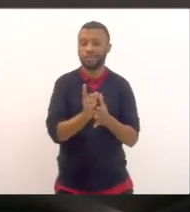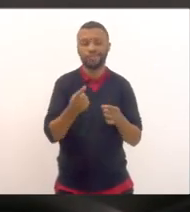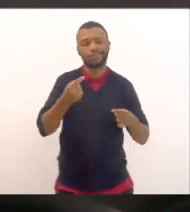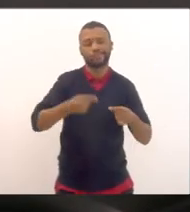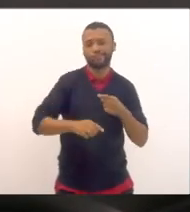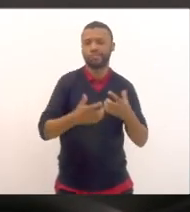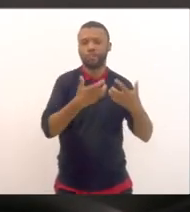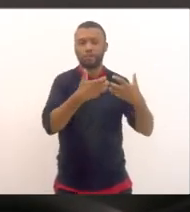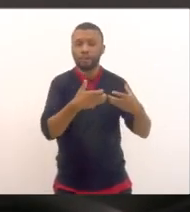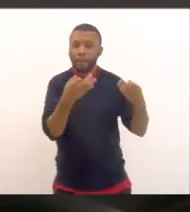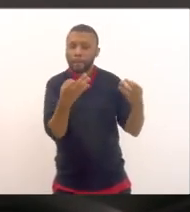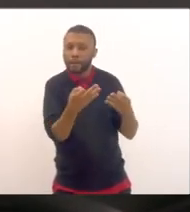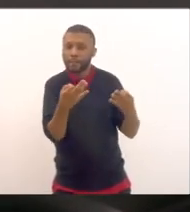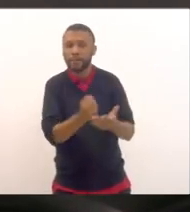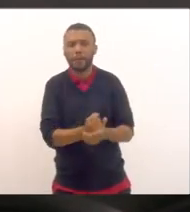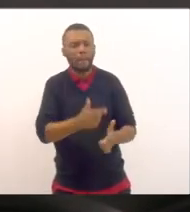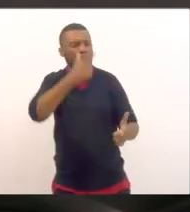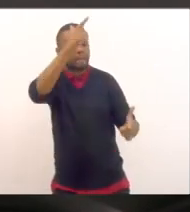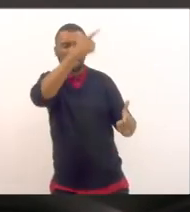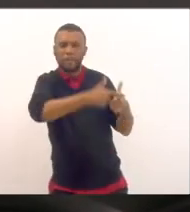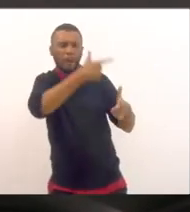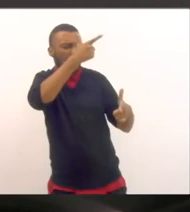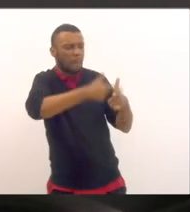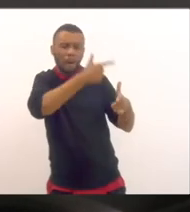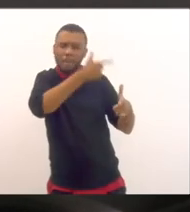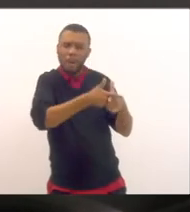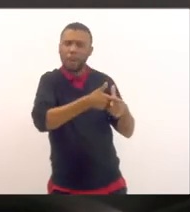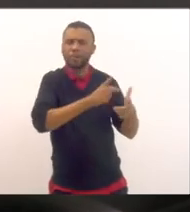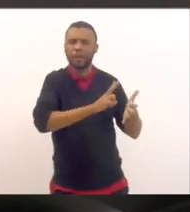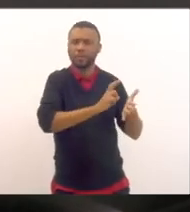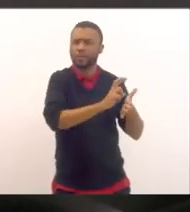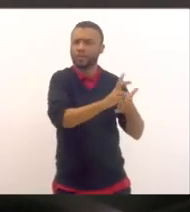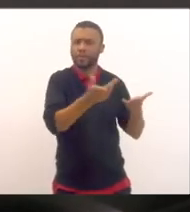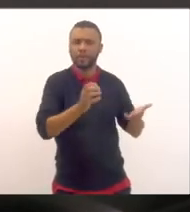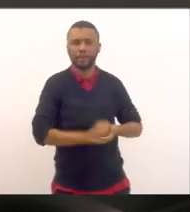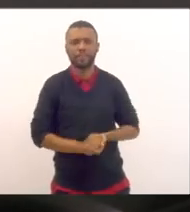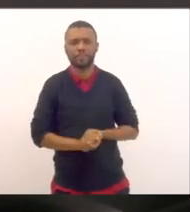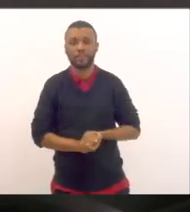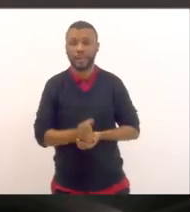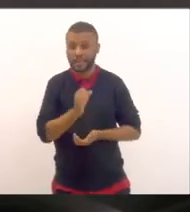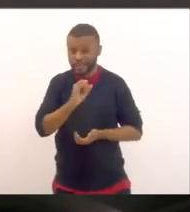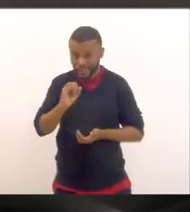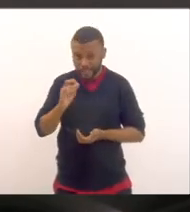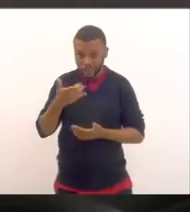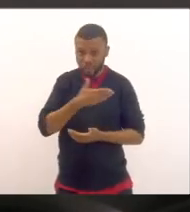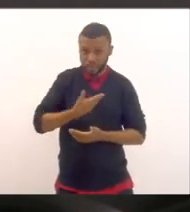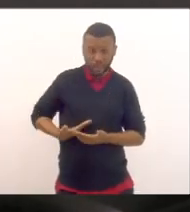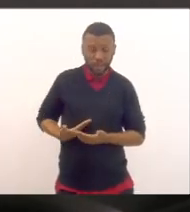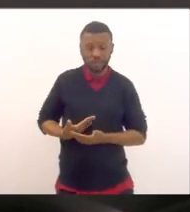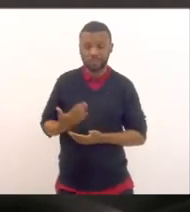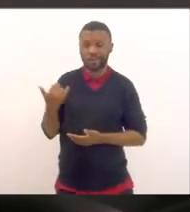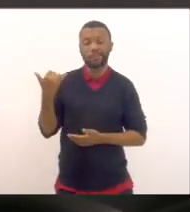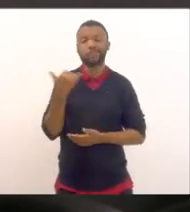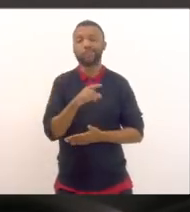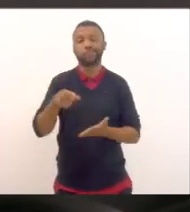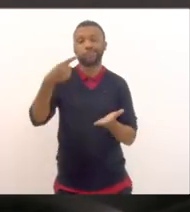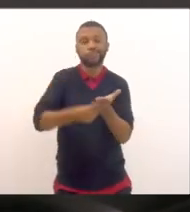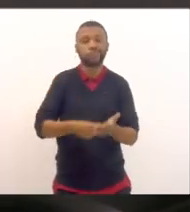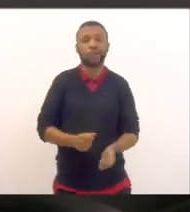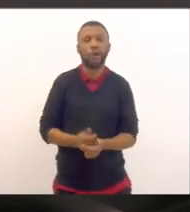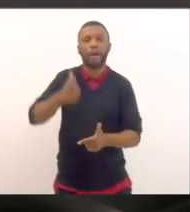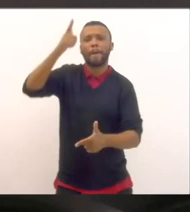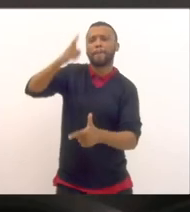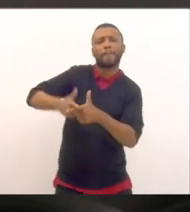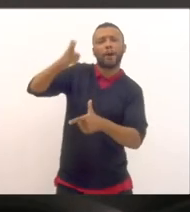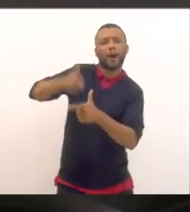funciona pau na SuperVia se o estado não está honrando seus compromissos Paulo